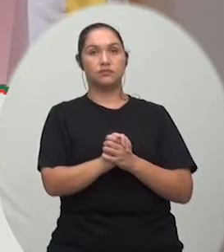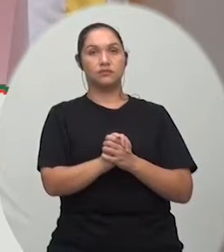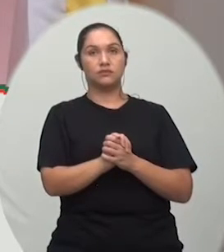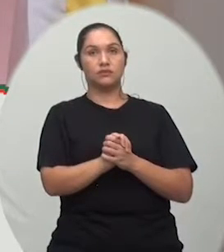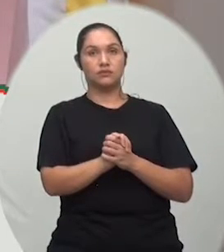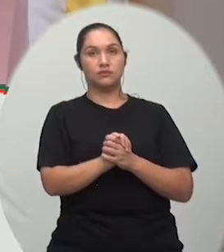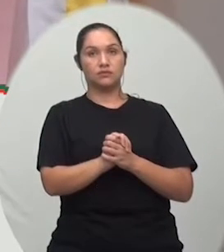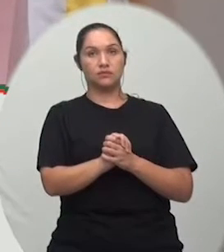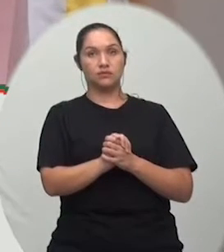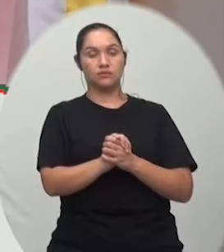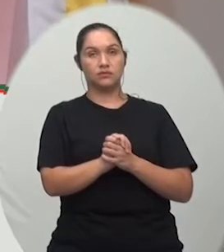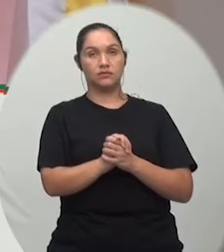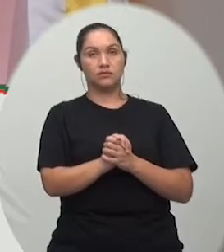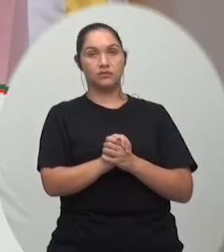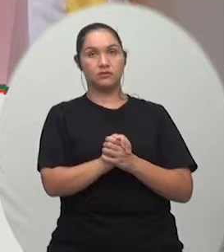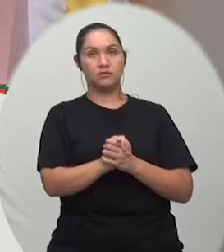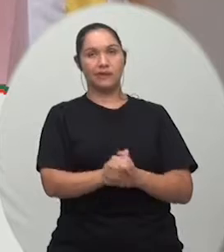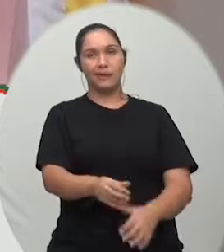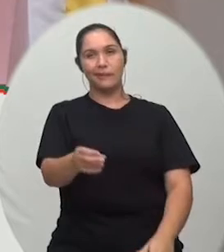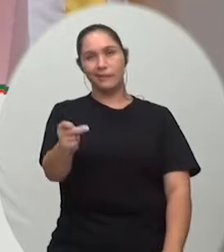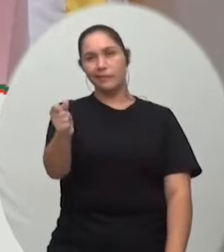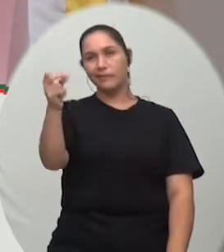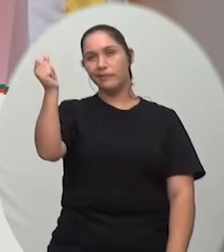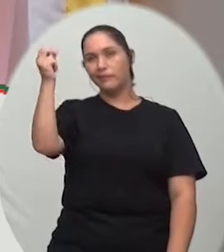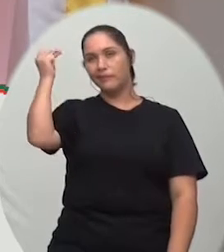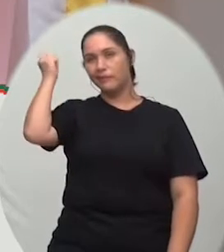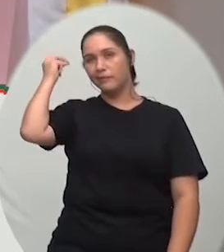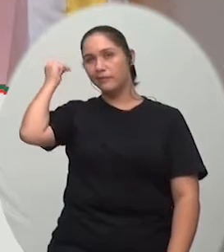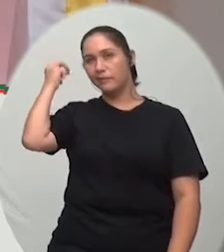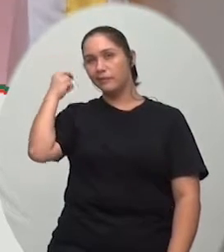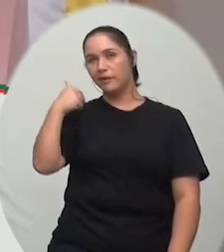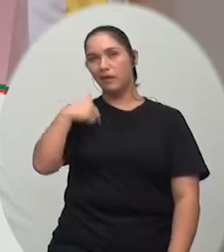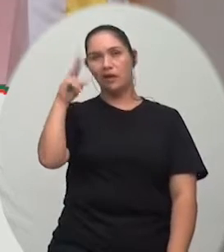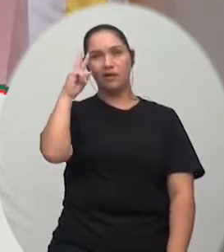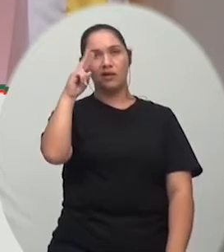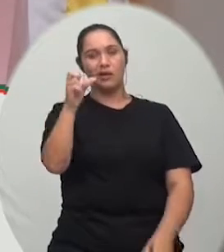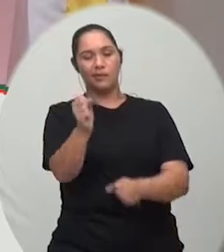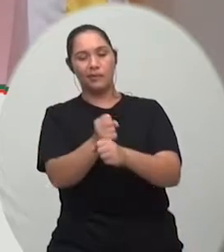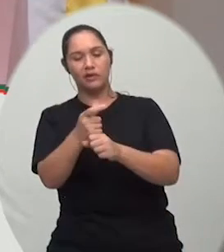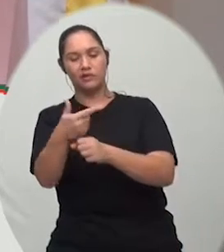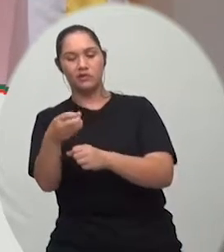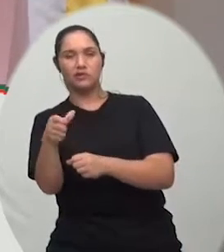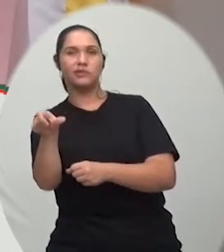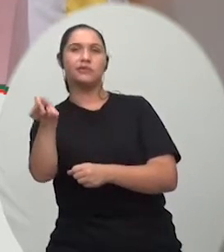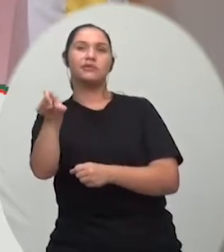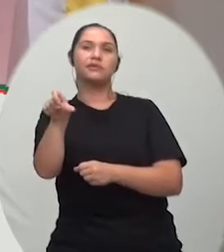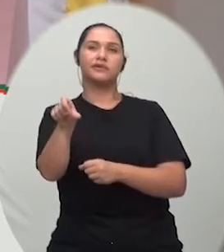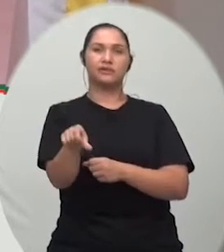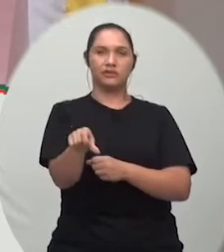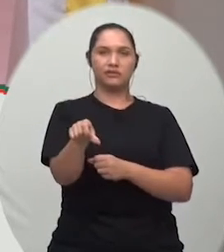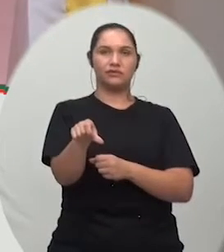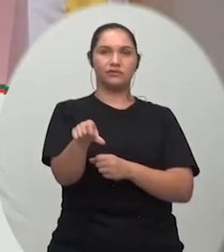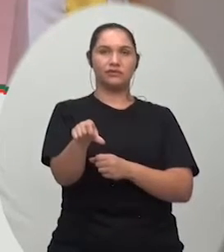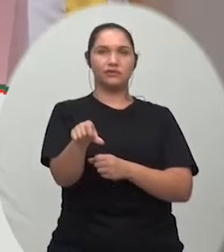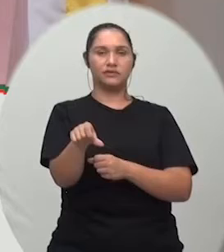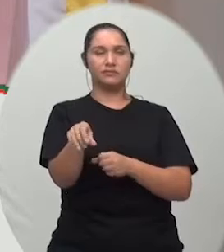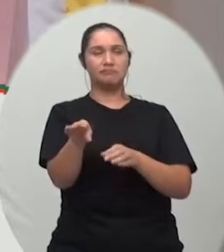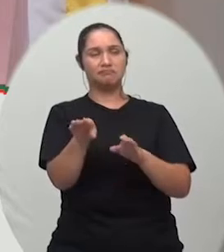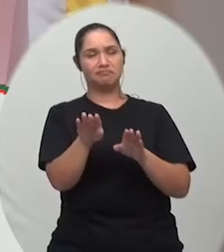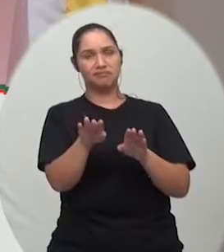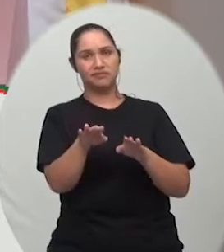há vários tempos, isso desde 2009, tenho uma boa lembrança, até nos tempos antes,